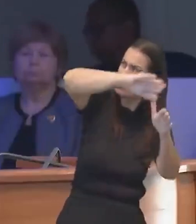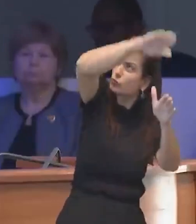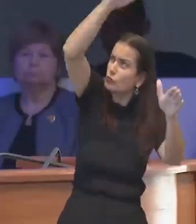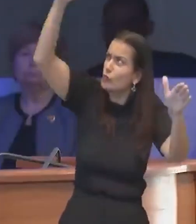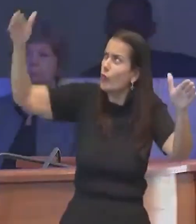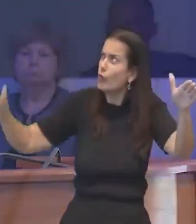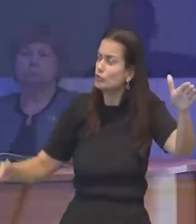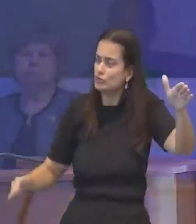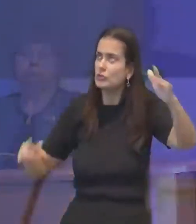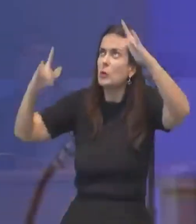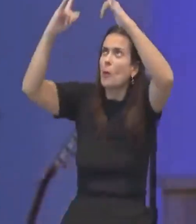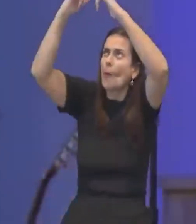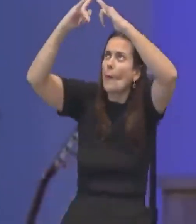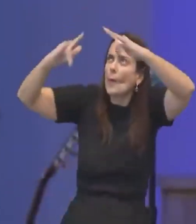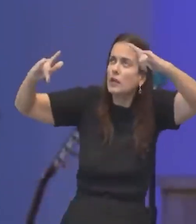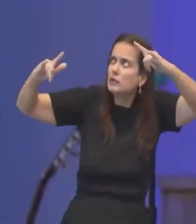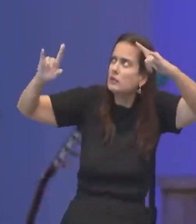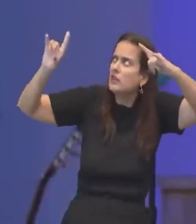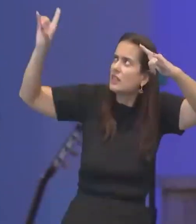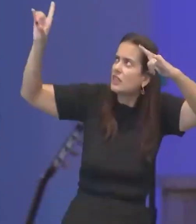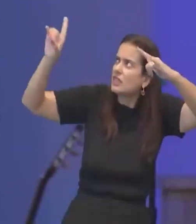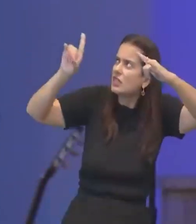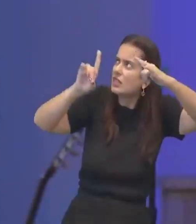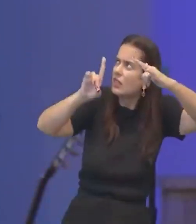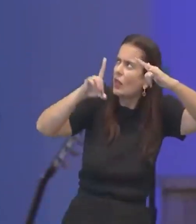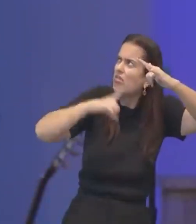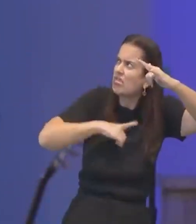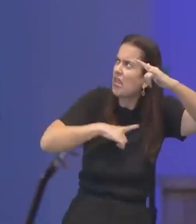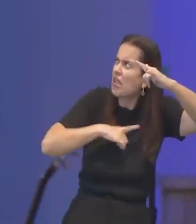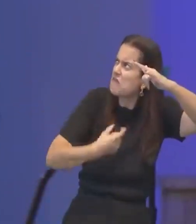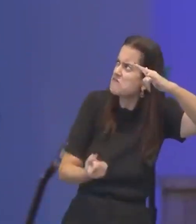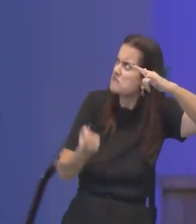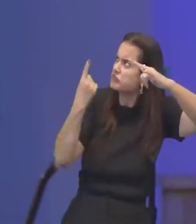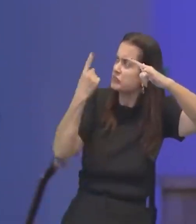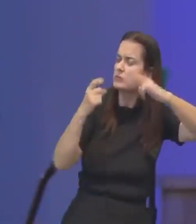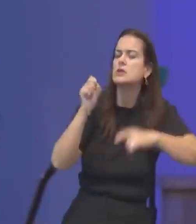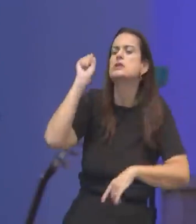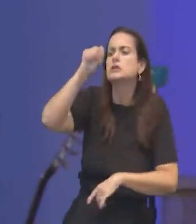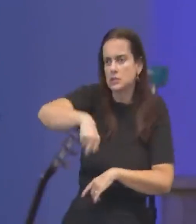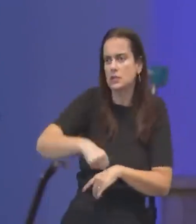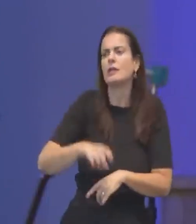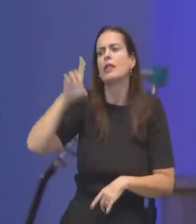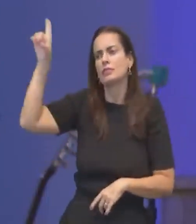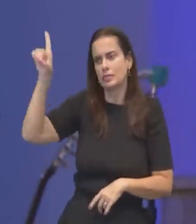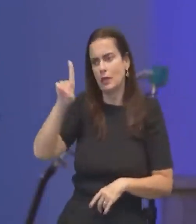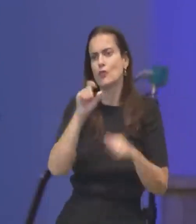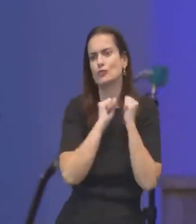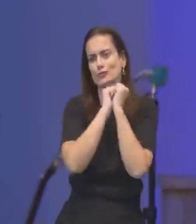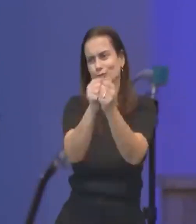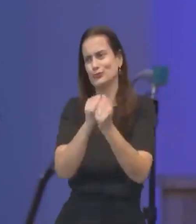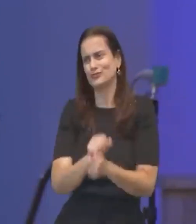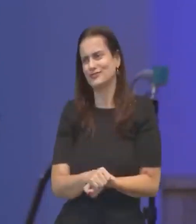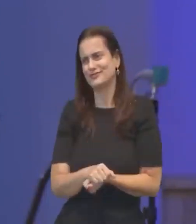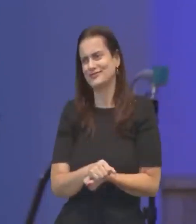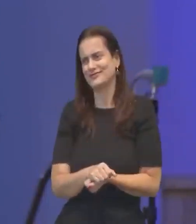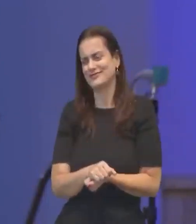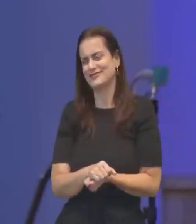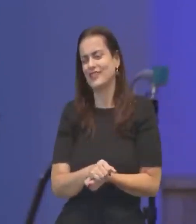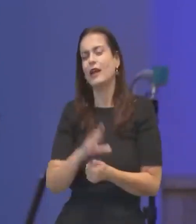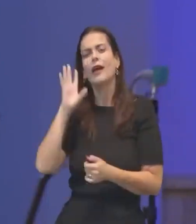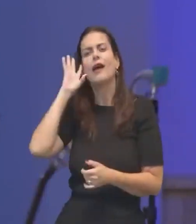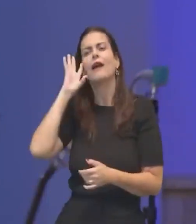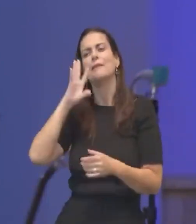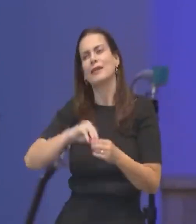da terra, a tua presença estará comigo? Sim, a minha presença será contigo. E o salmista chega, portanto, a essa